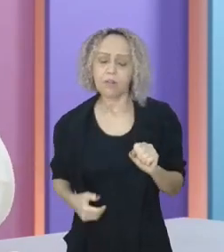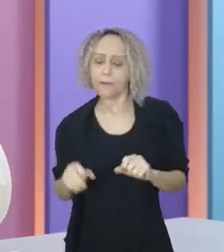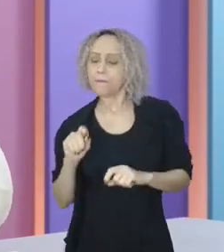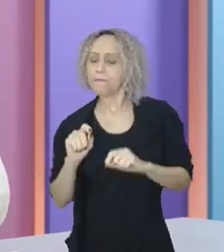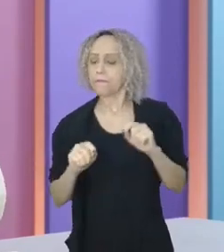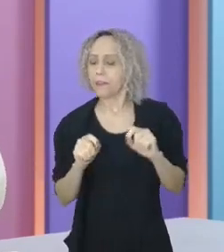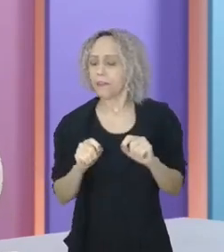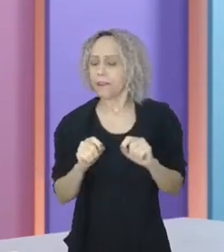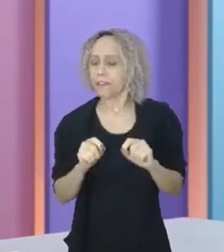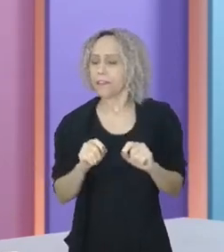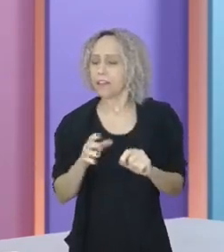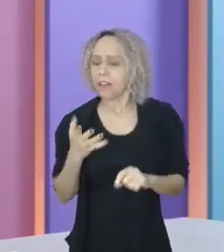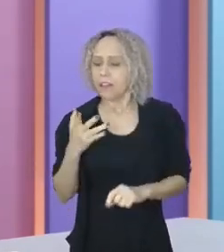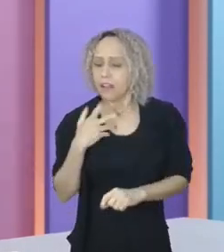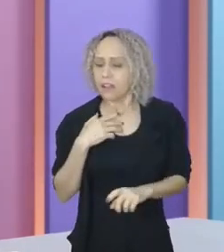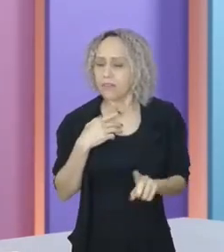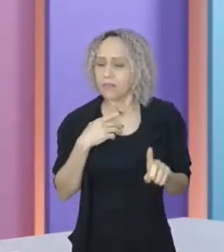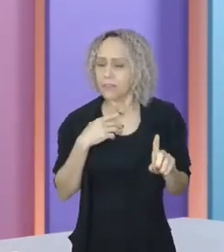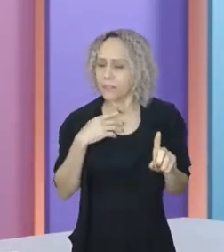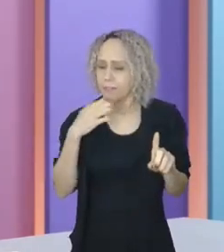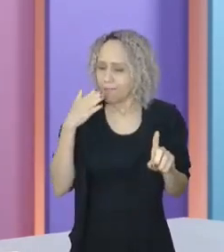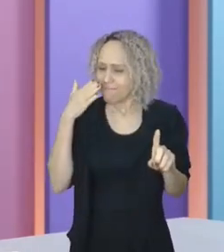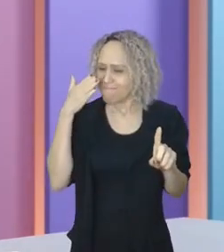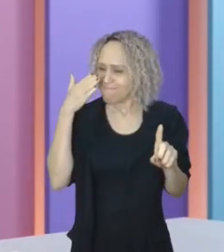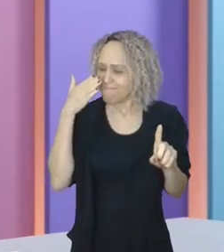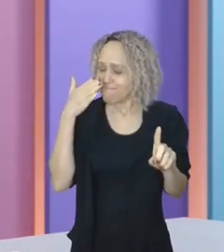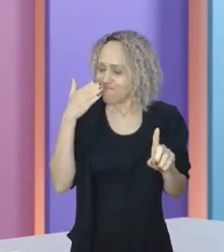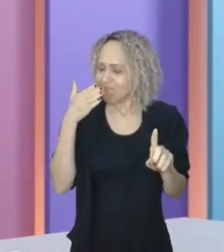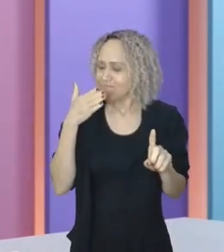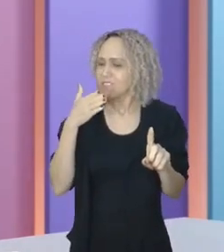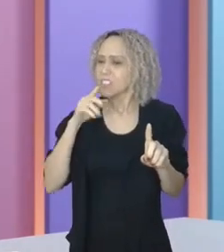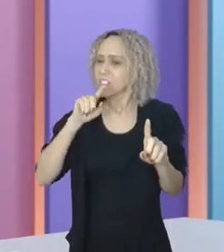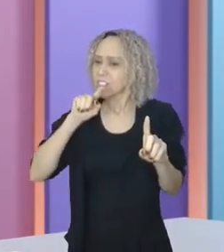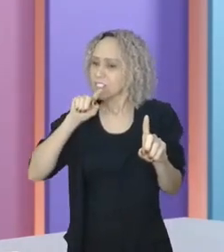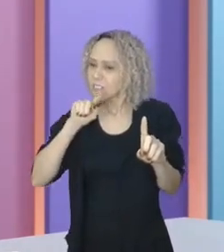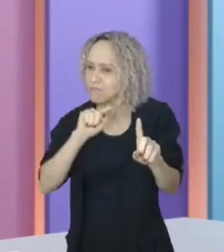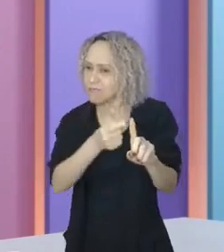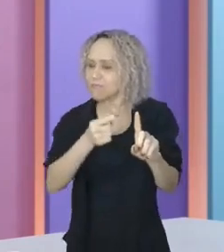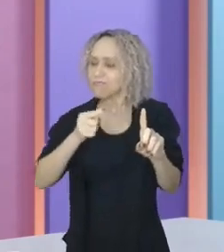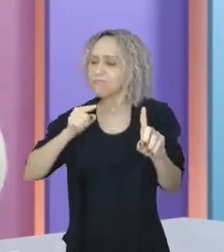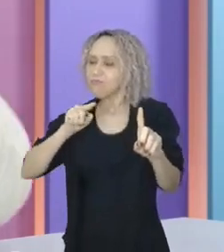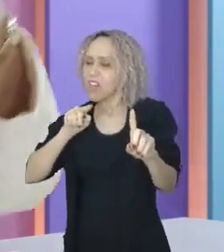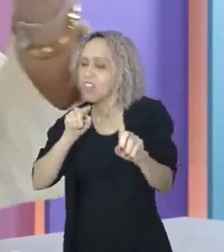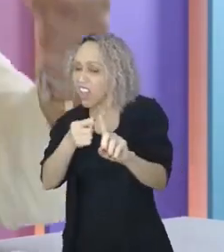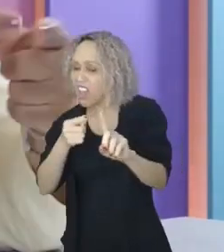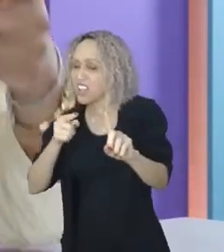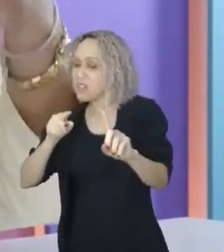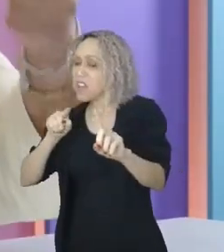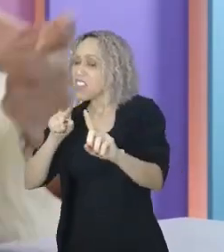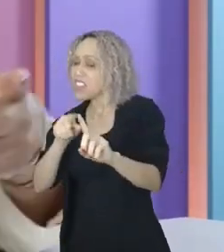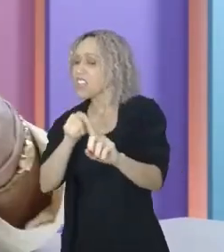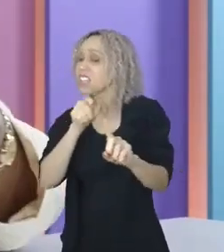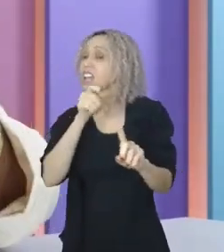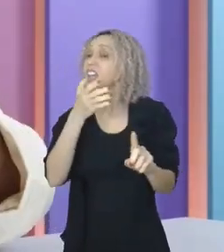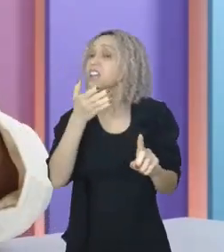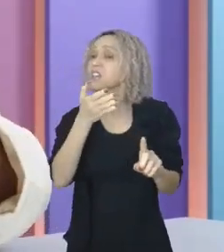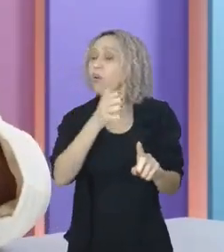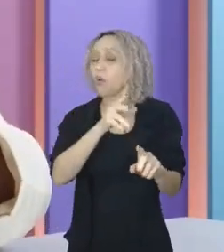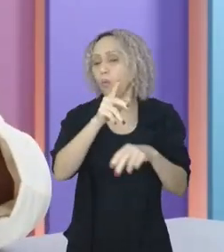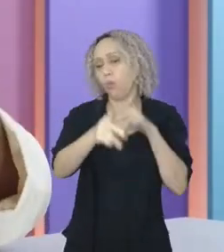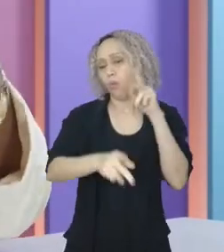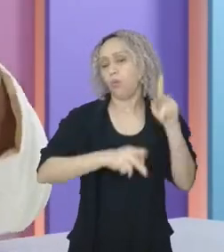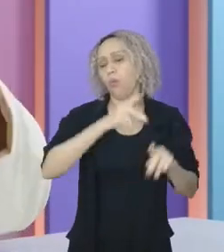negra, pela negligência ou do sistema de justiça brasileiro, sistema